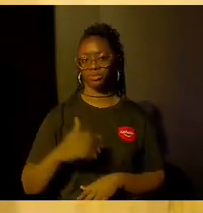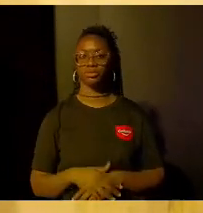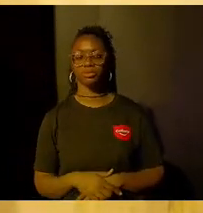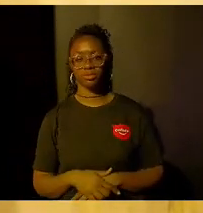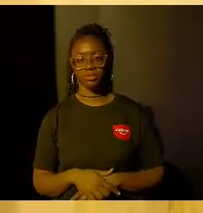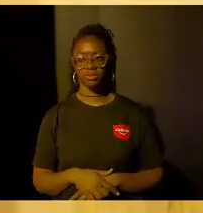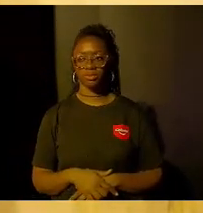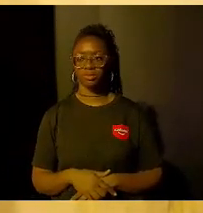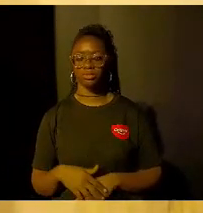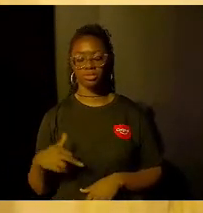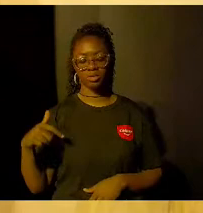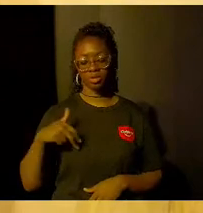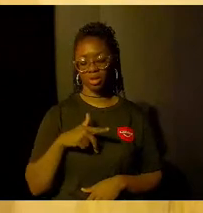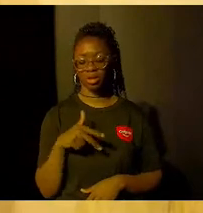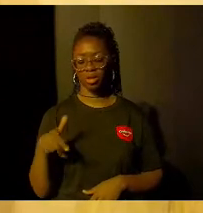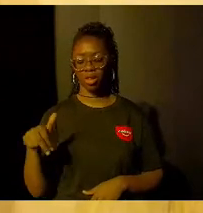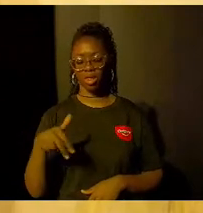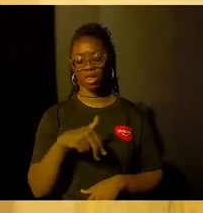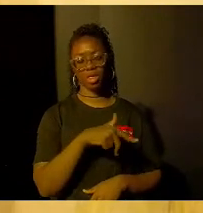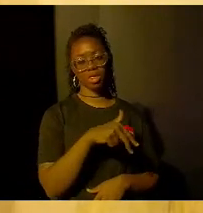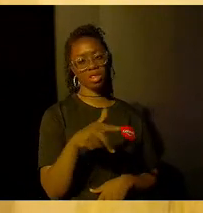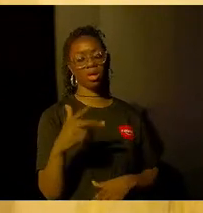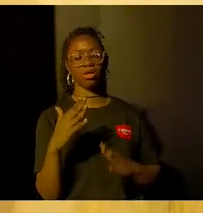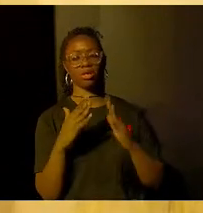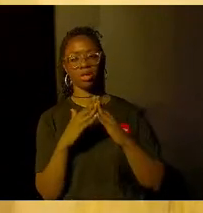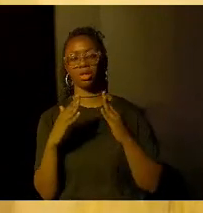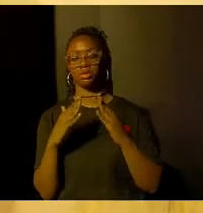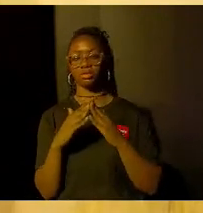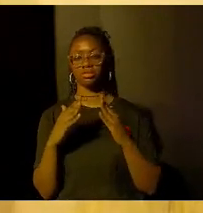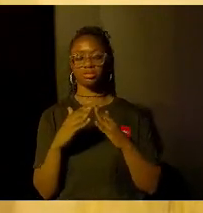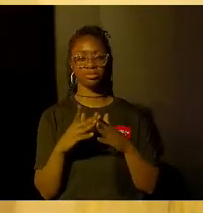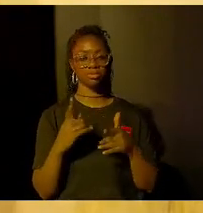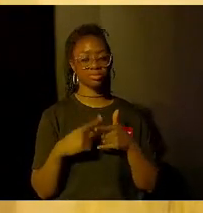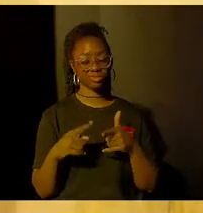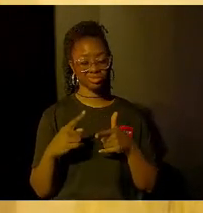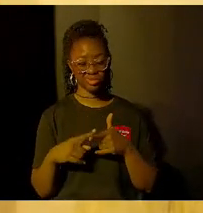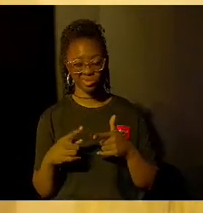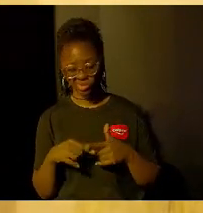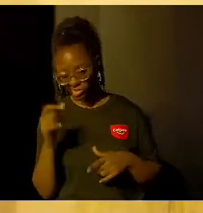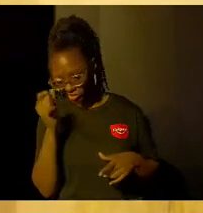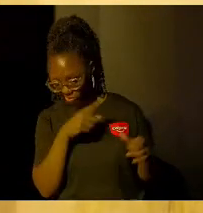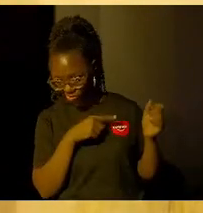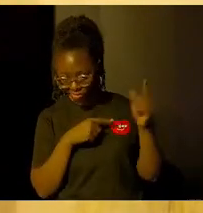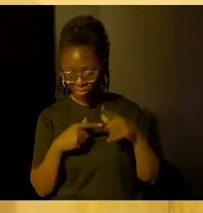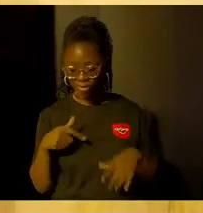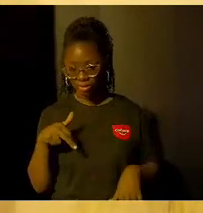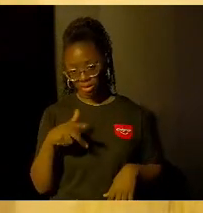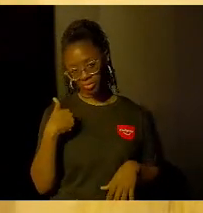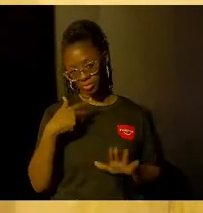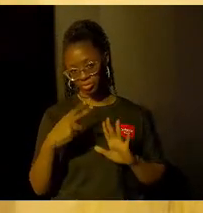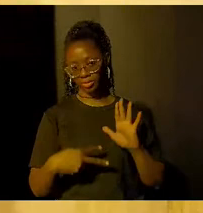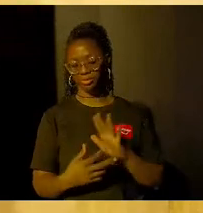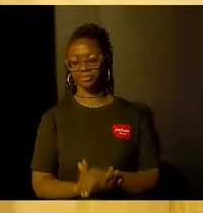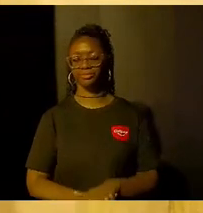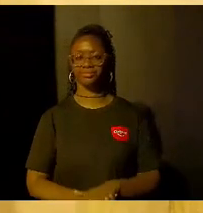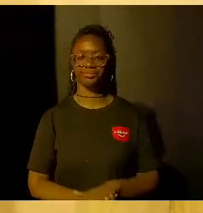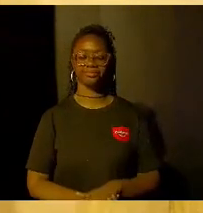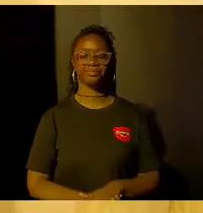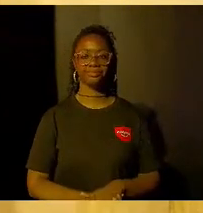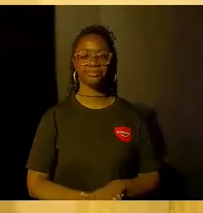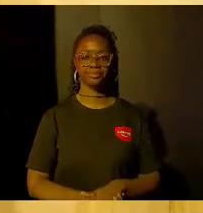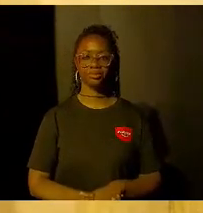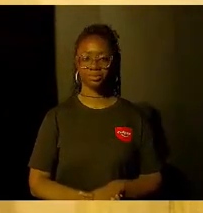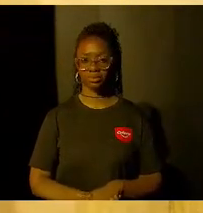circulando pela casa já né com problemas de locomoção então eu vou ler aqui o trecho não